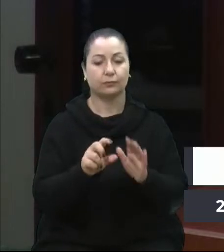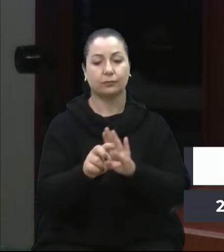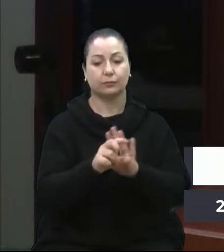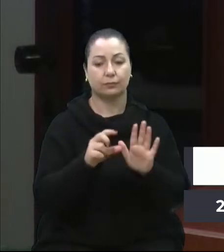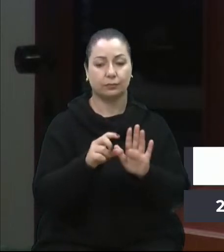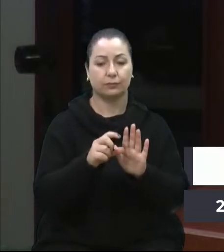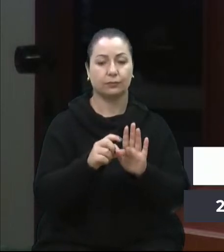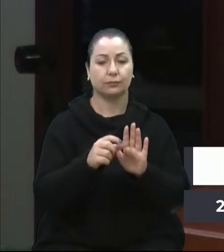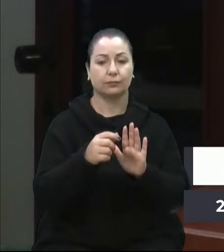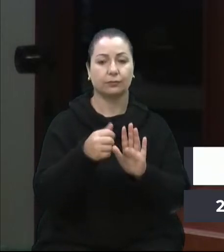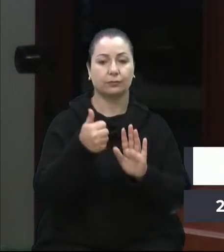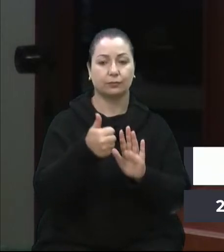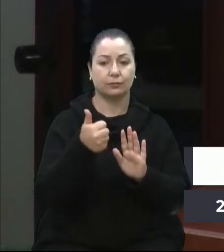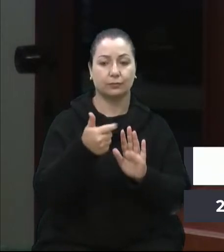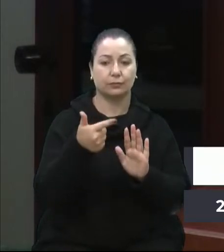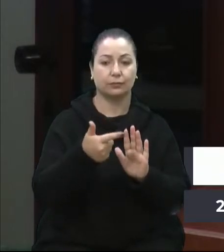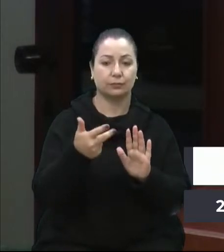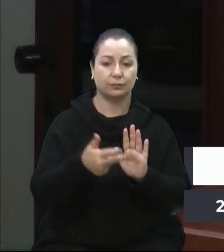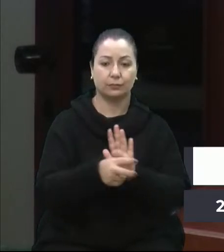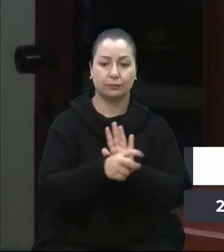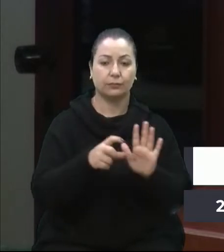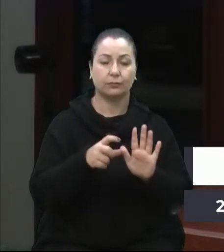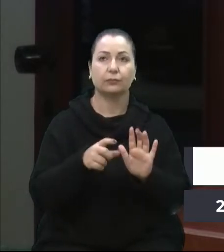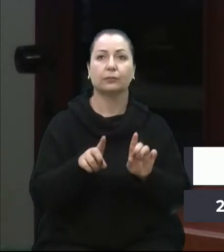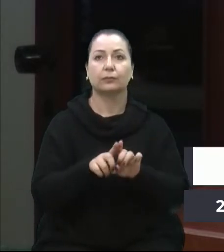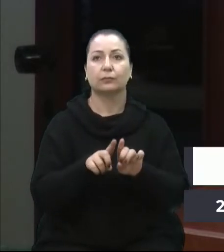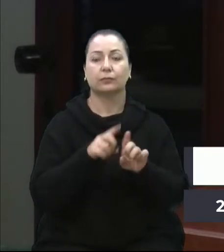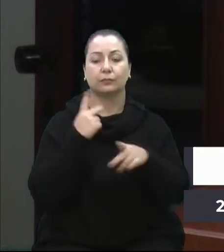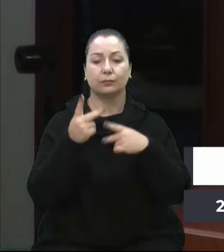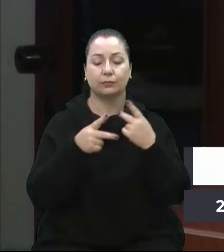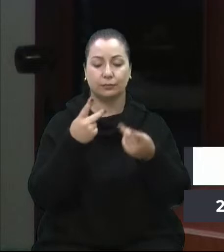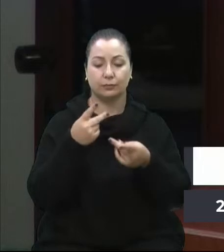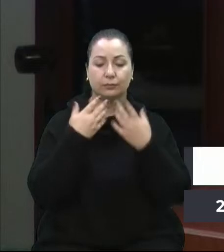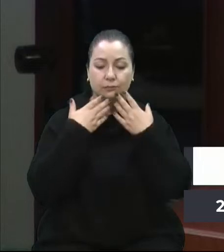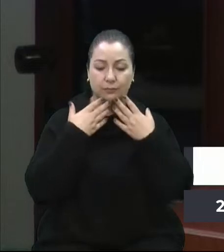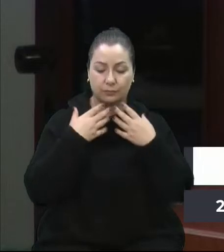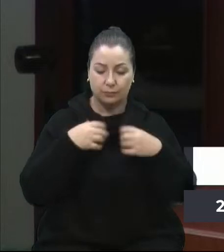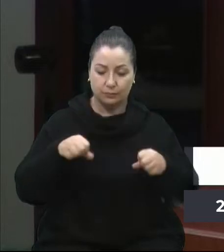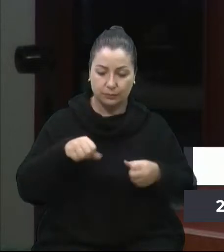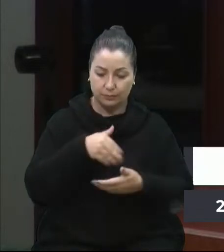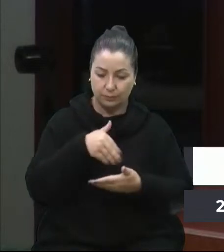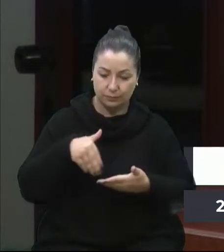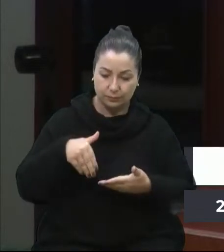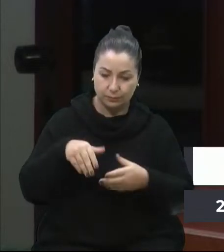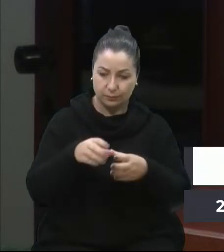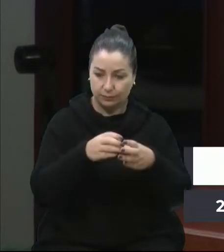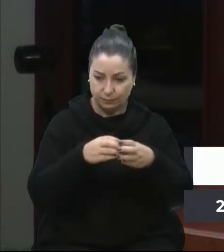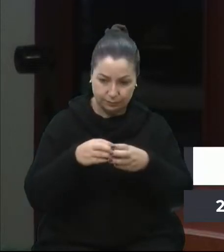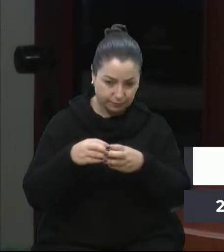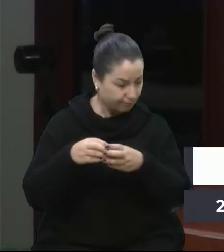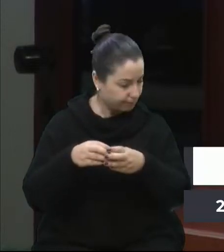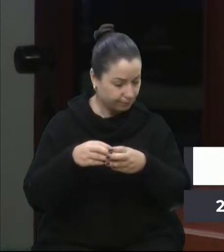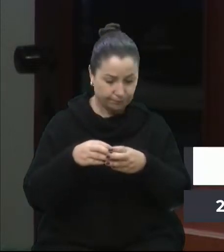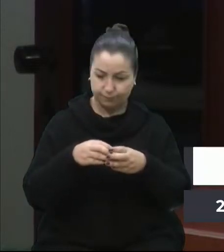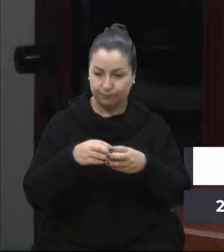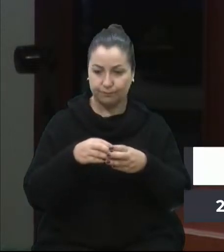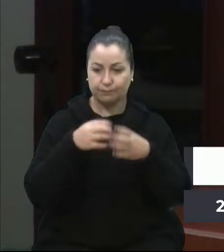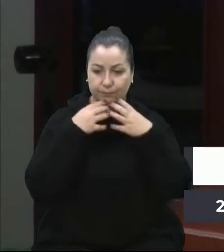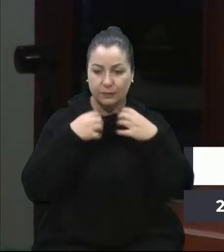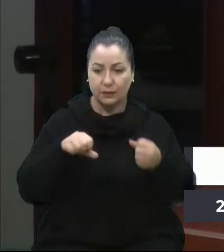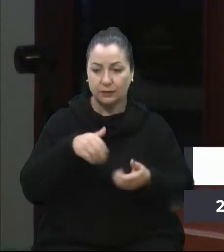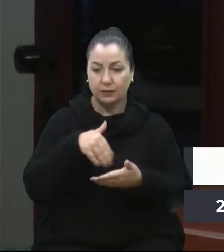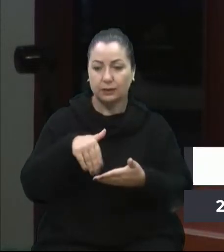3º. Reporta ocorrer, entretanto, que a Secretaria Municipal de Urbanismo, SMU, e a Secretaria da Receita